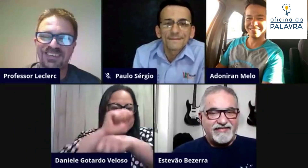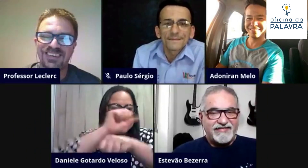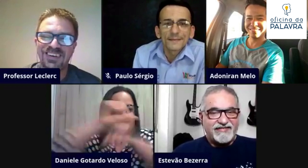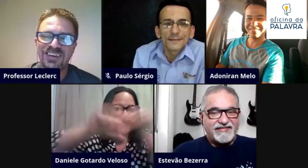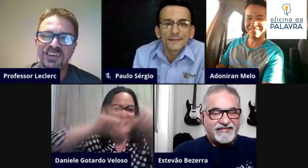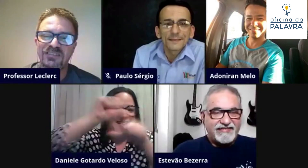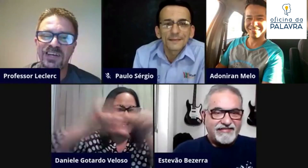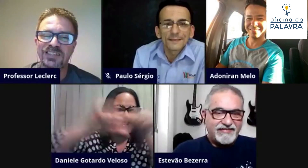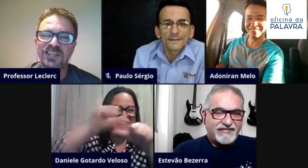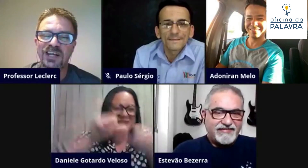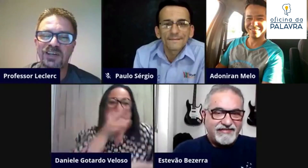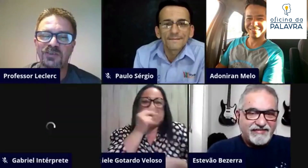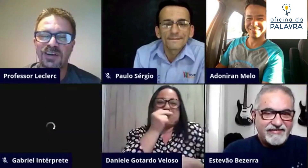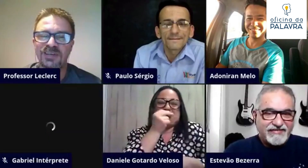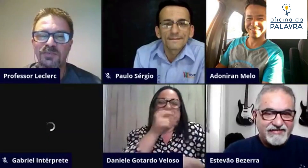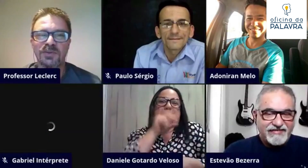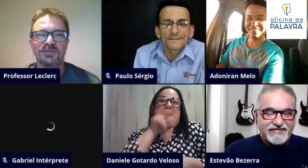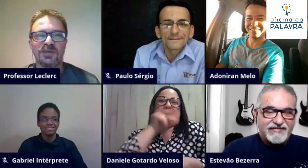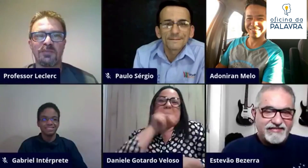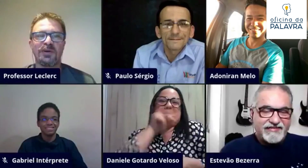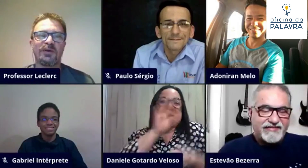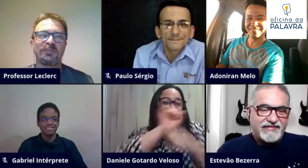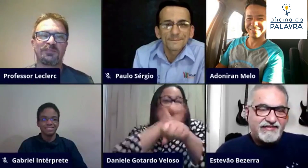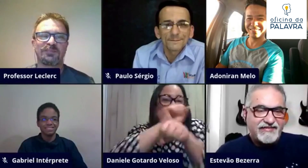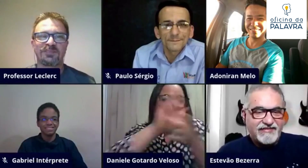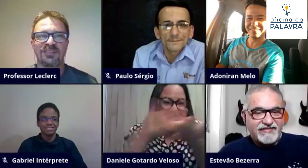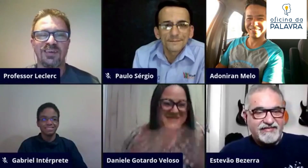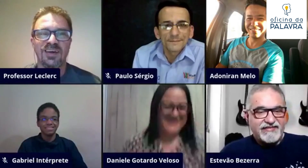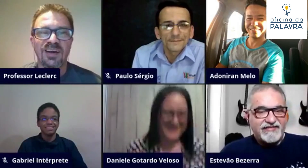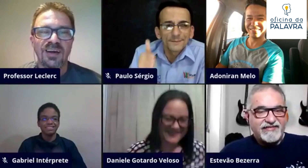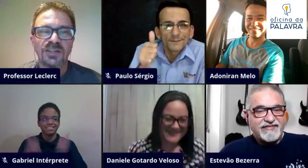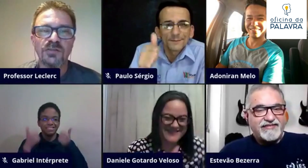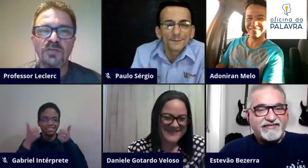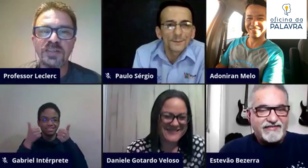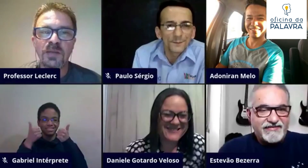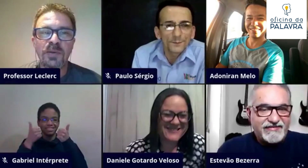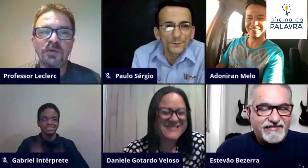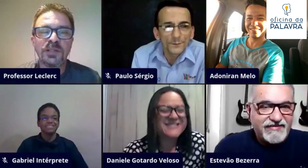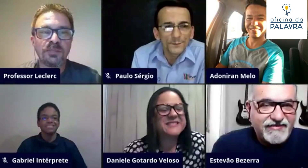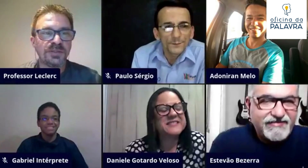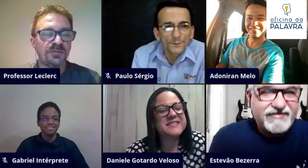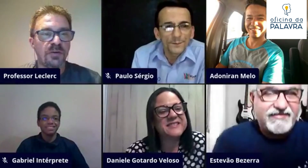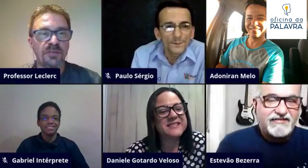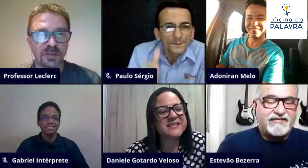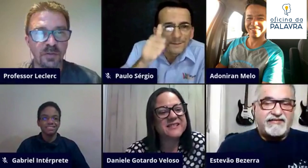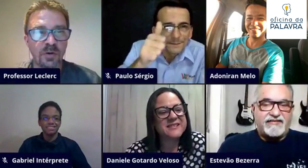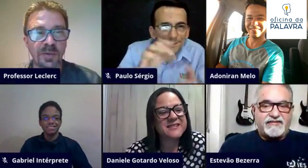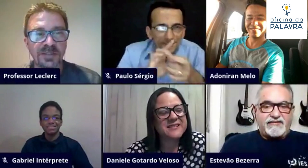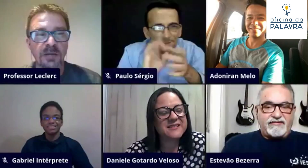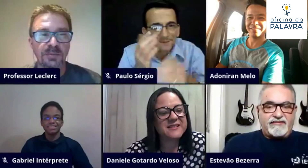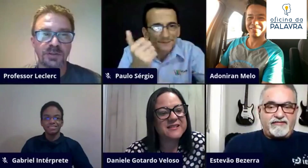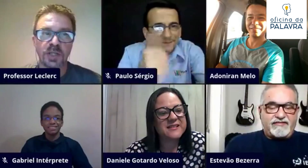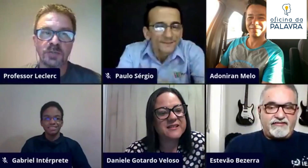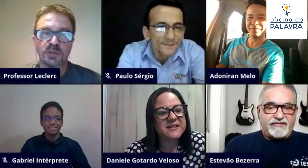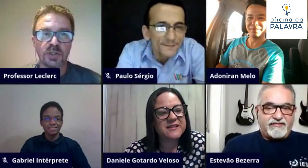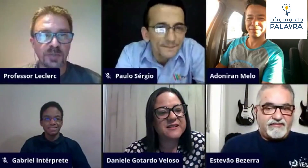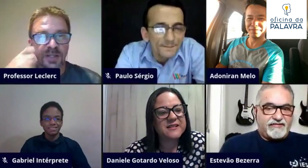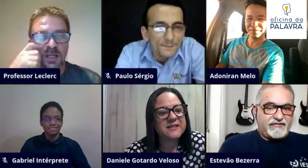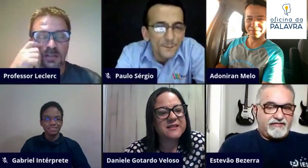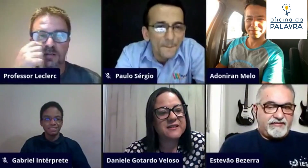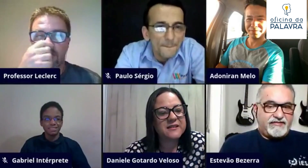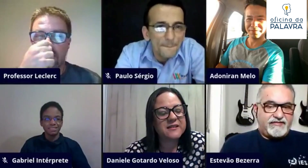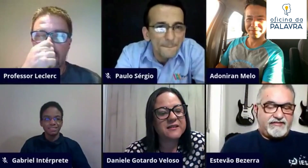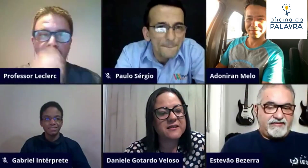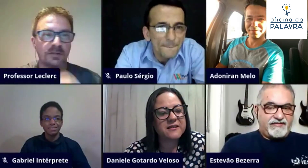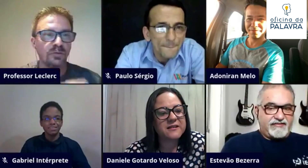Tá bom. Vai entrar aqui agora. Pronto, Gabriel. Eu vou fazer a pergunta, vou fazer o meu comentário para os 3 pastores, para